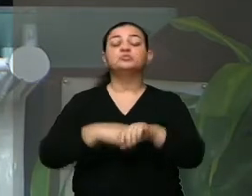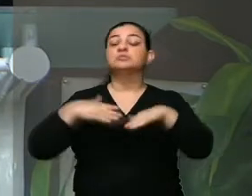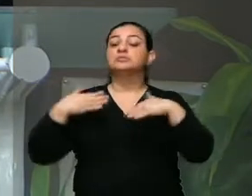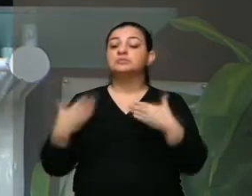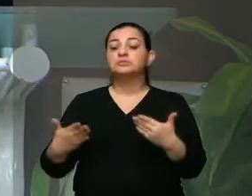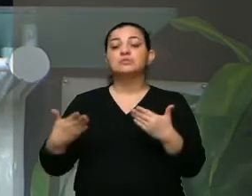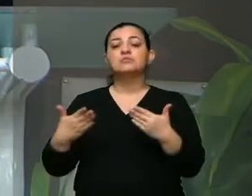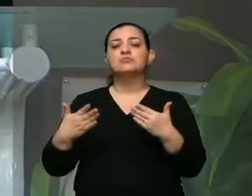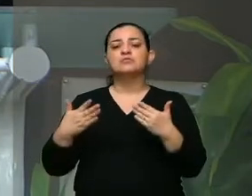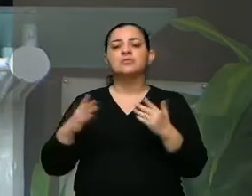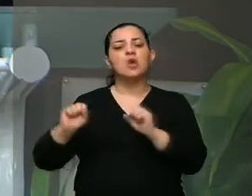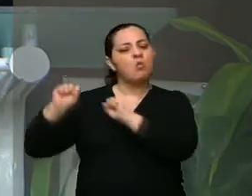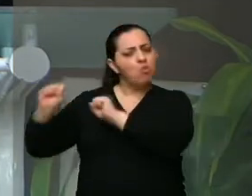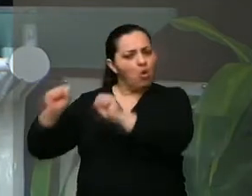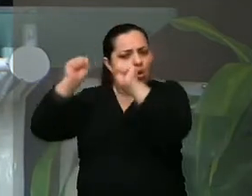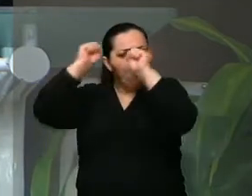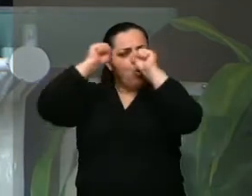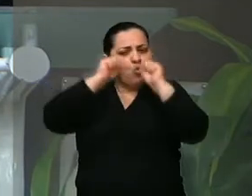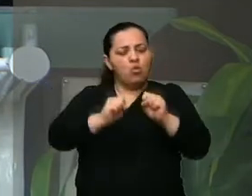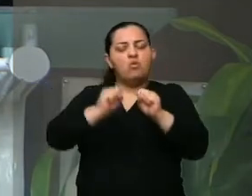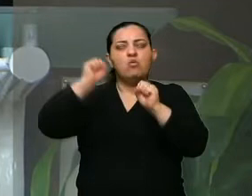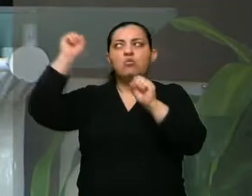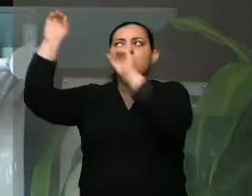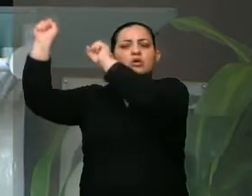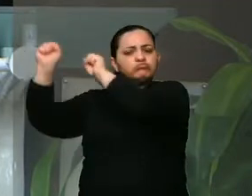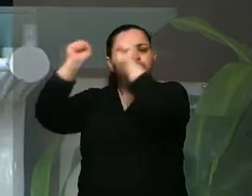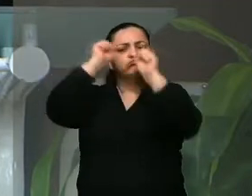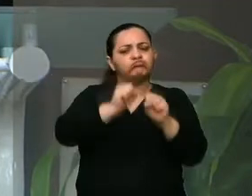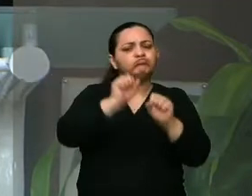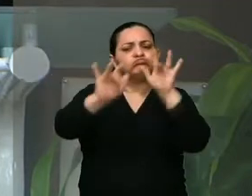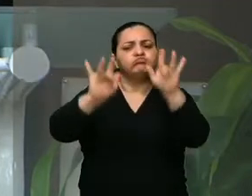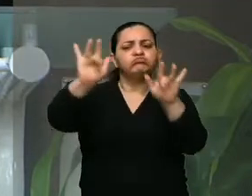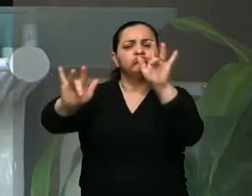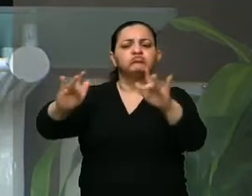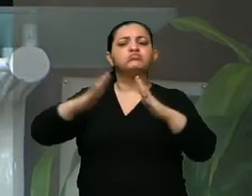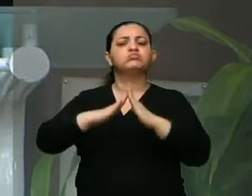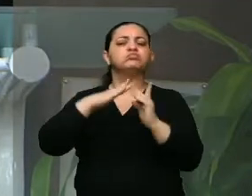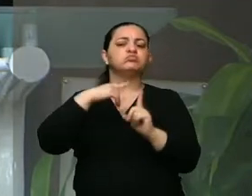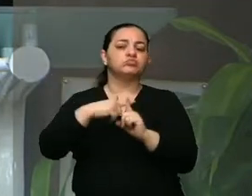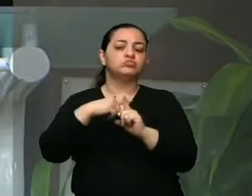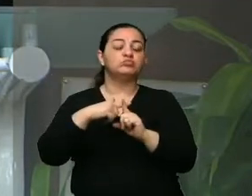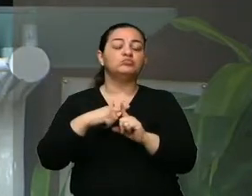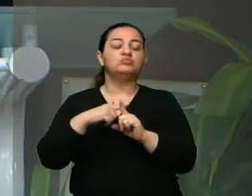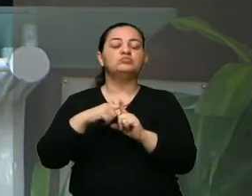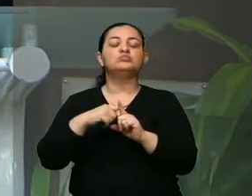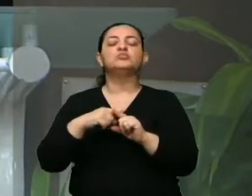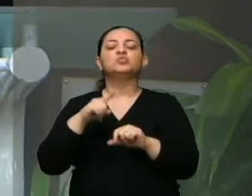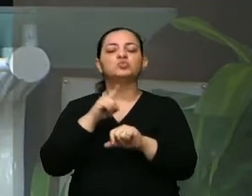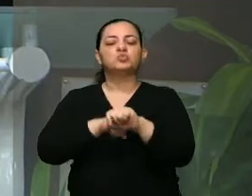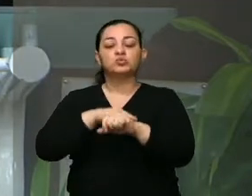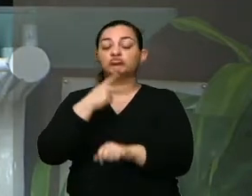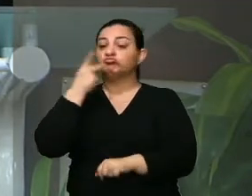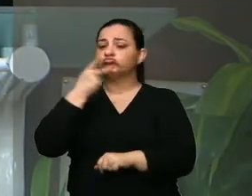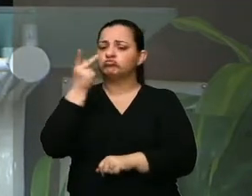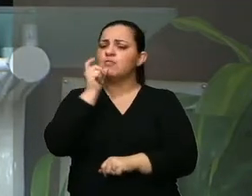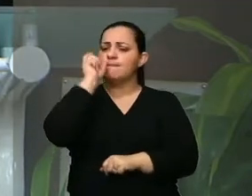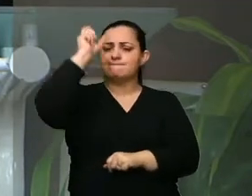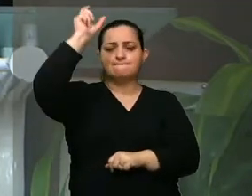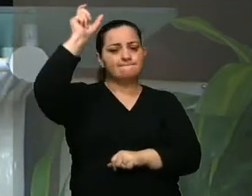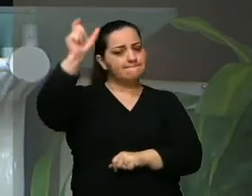aquele tremendo poder virar sobre a igreja ao ponto de você falar a palavra